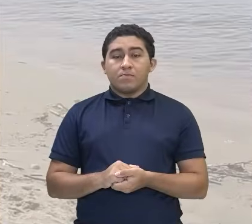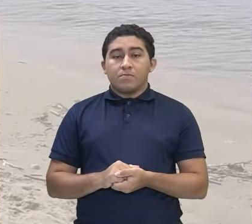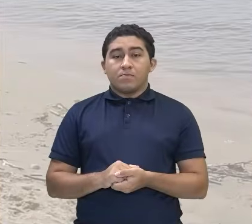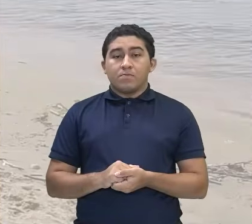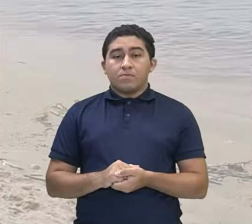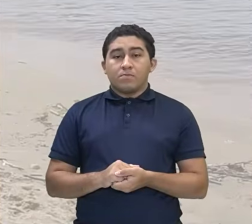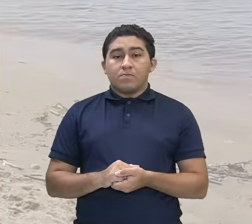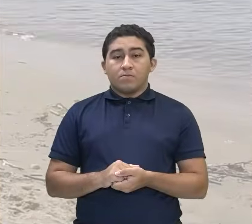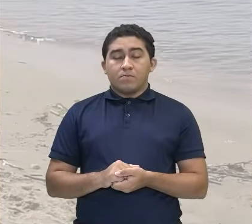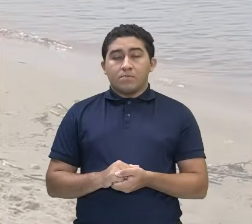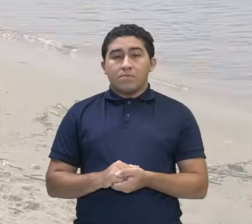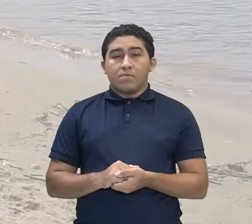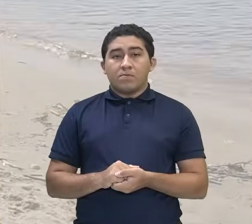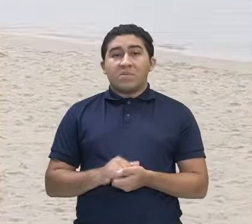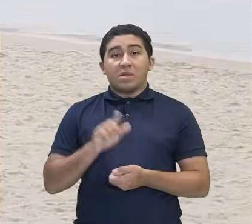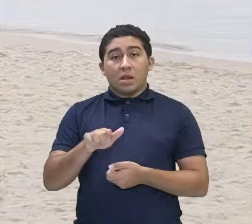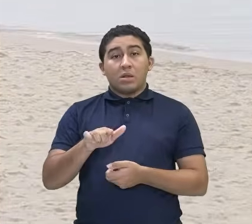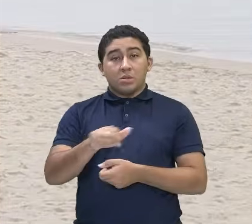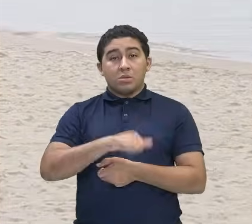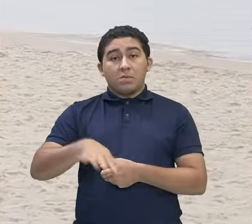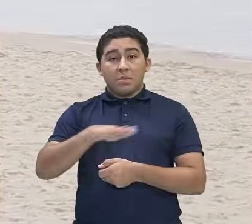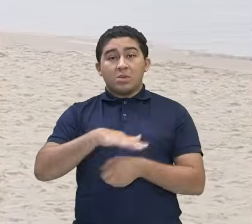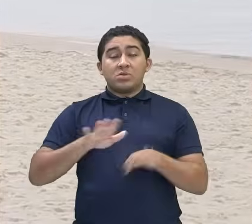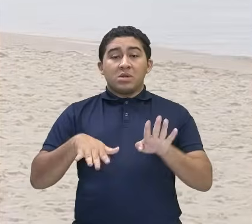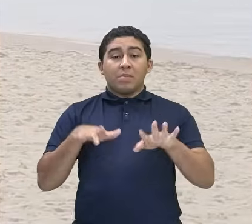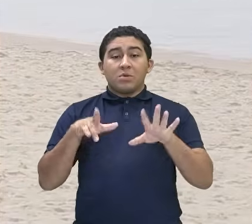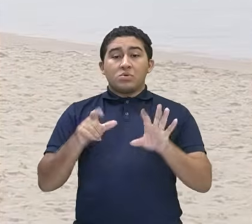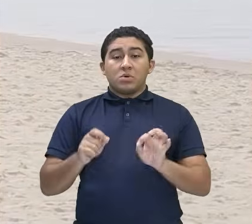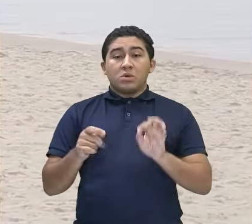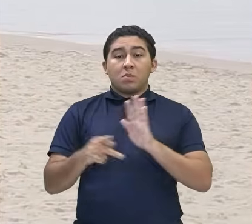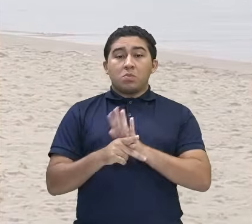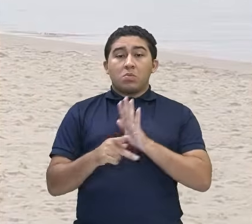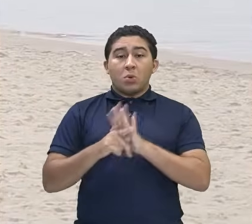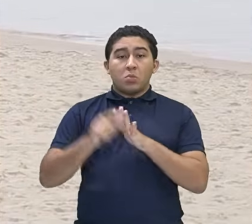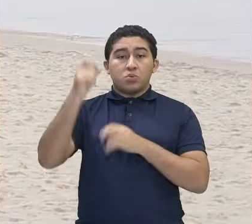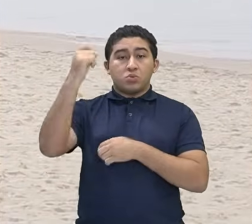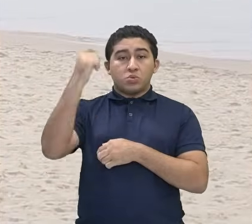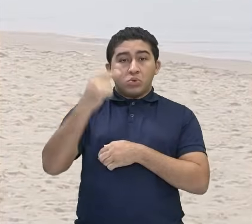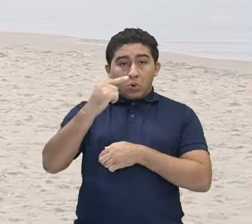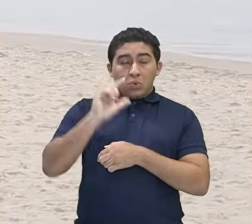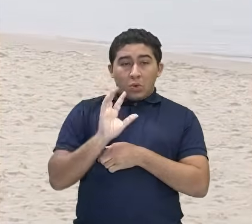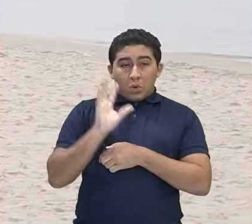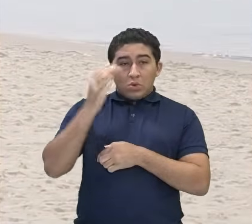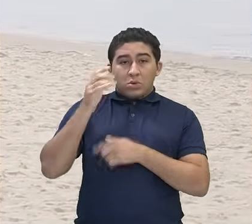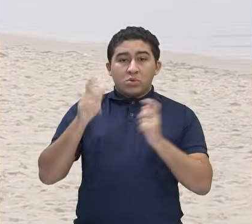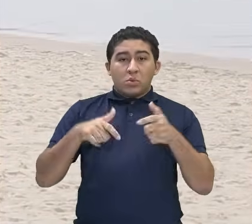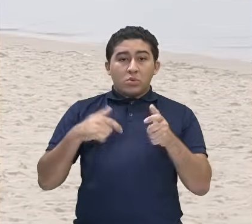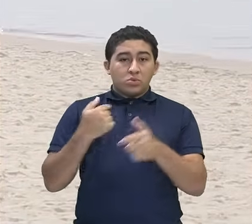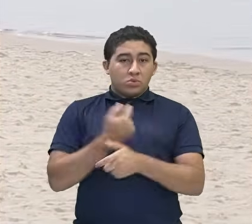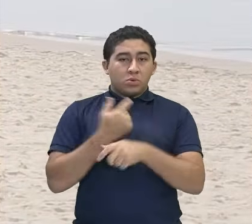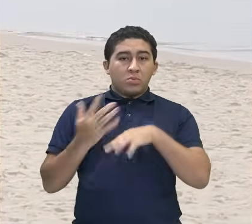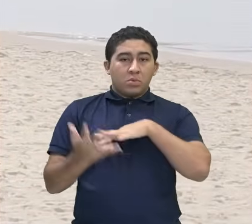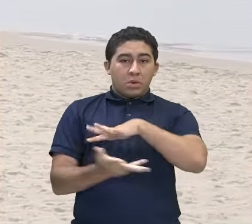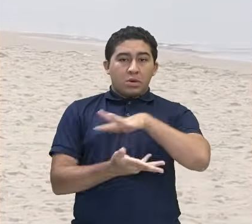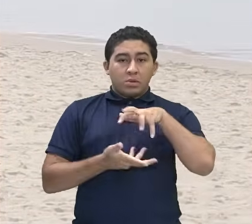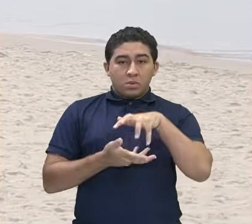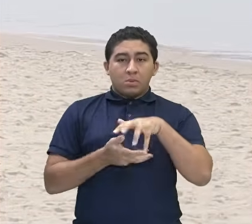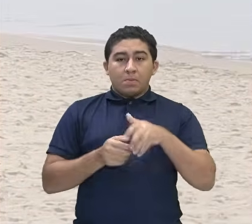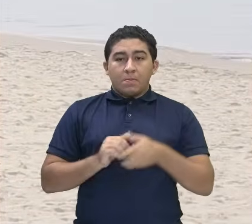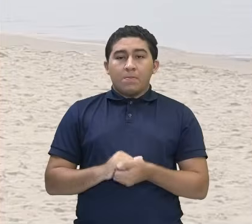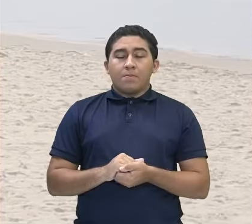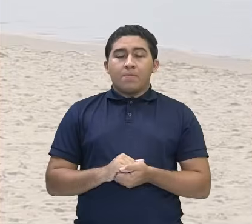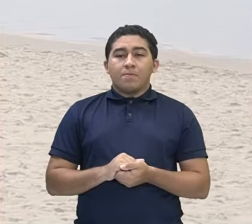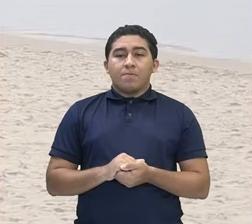elas vão depender dessa incidência solar que acaba ocorrendo no nosso planeta. Então,